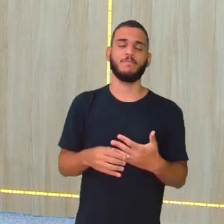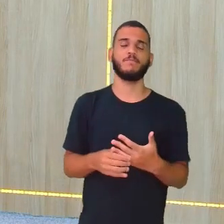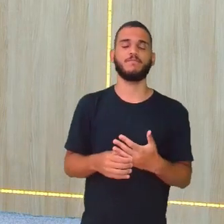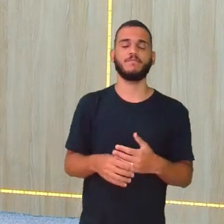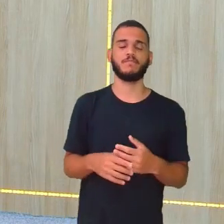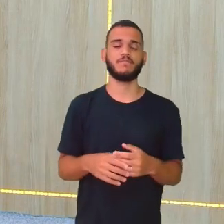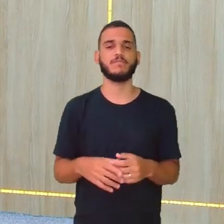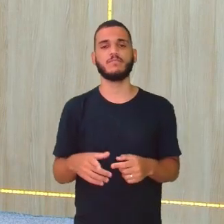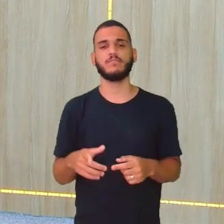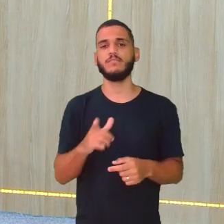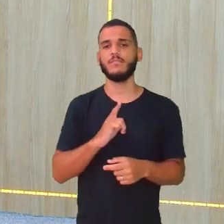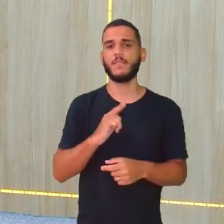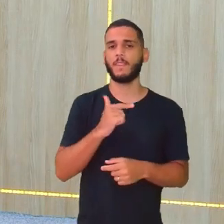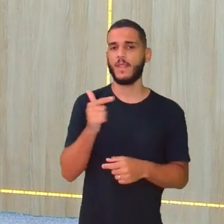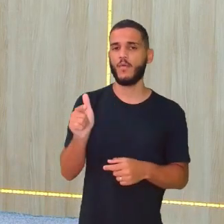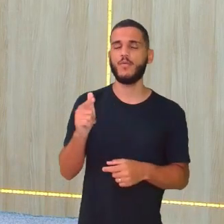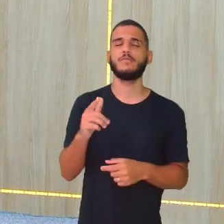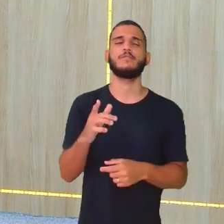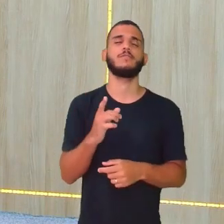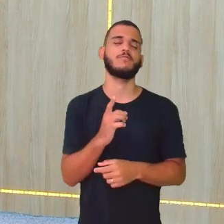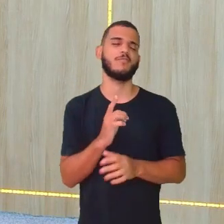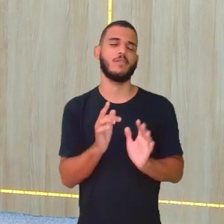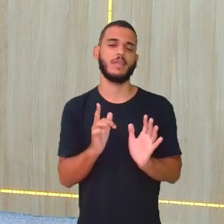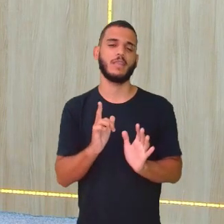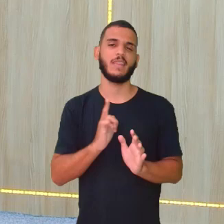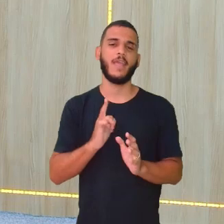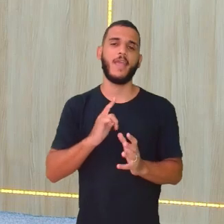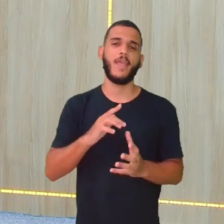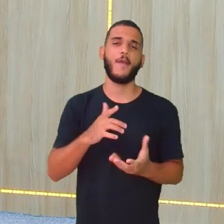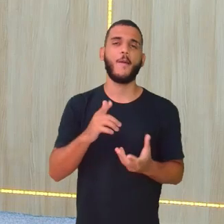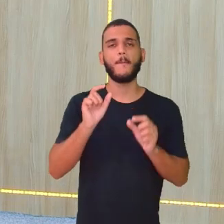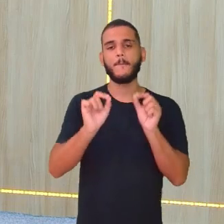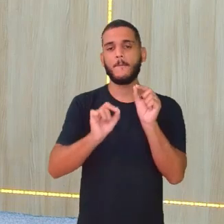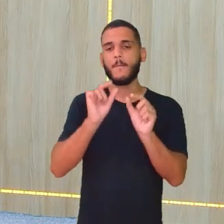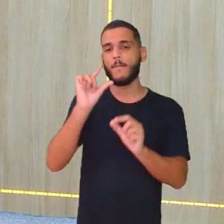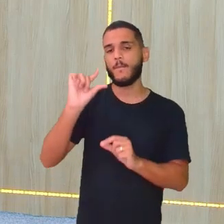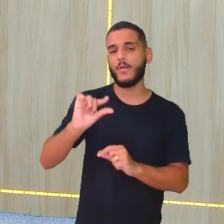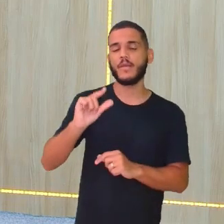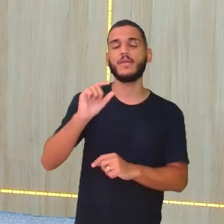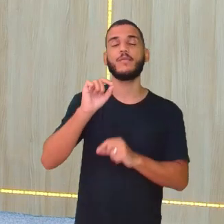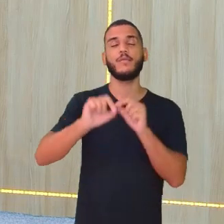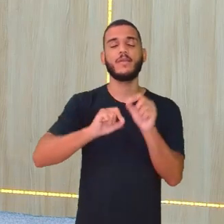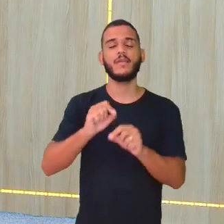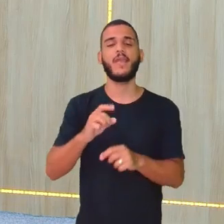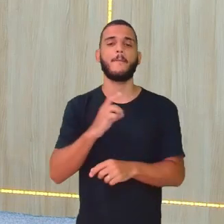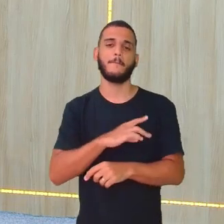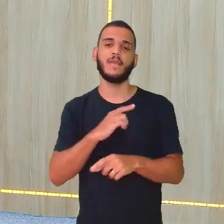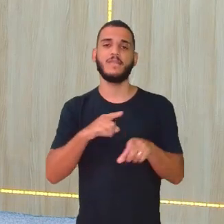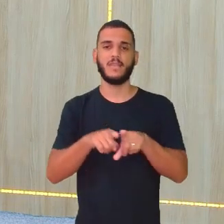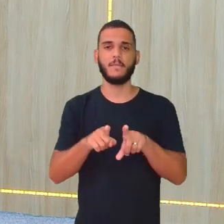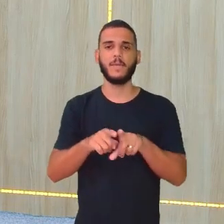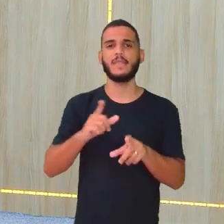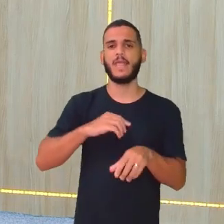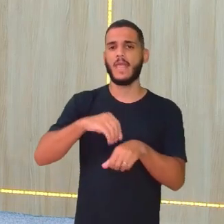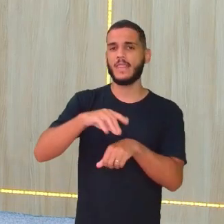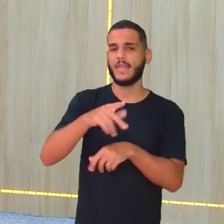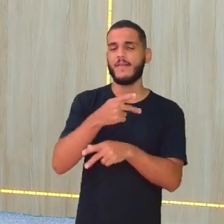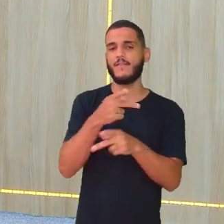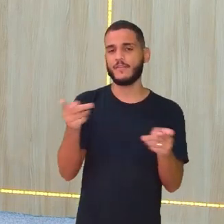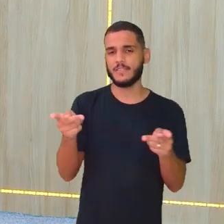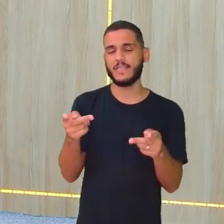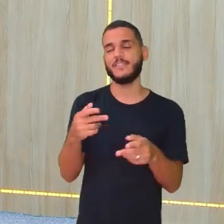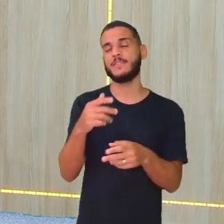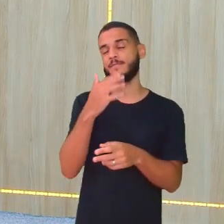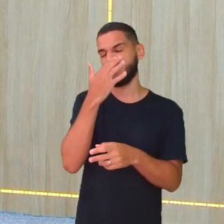Tem uns mais assombrados, assim, que também gosto bastante. Mas aí fica a dica pra vocês escutarem todos e elegerem o